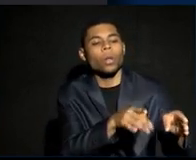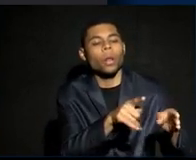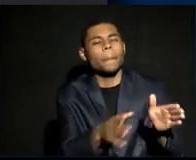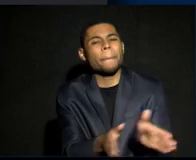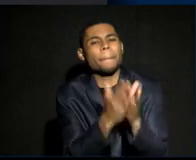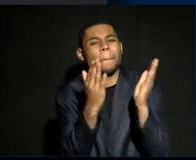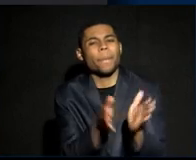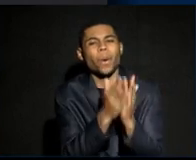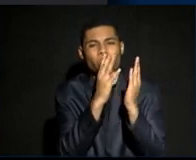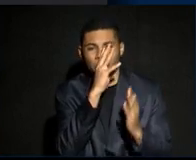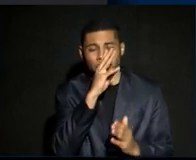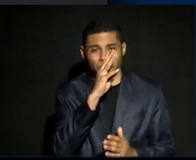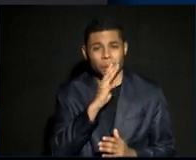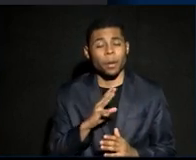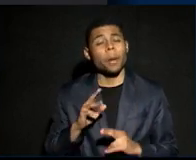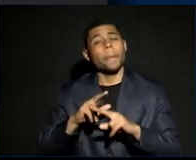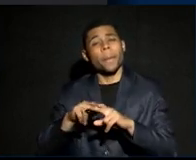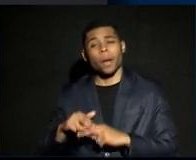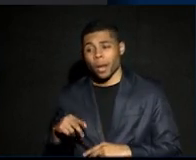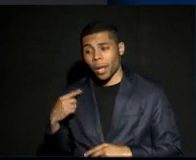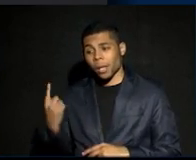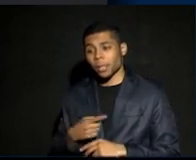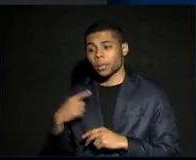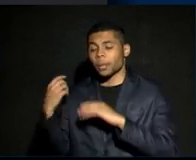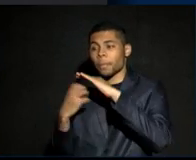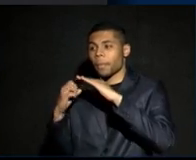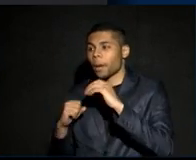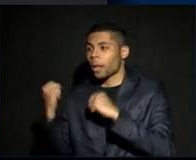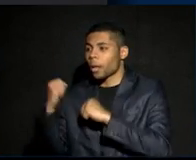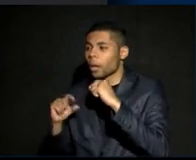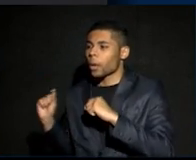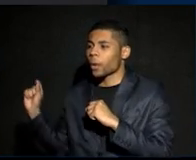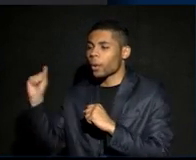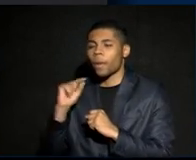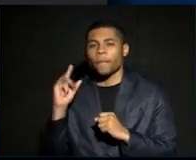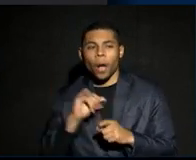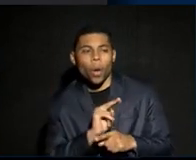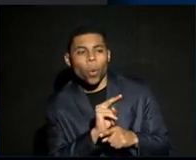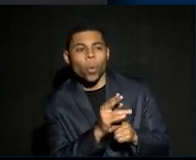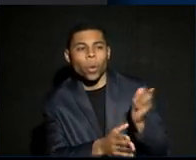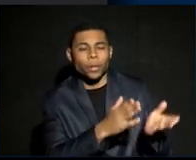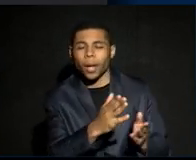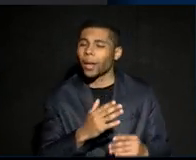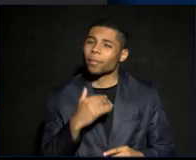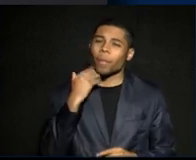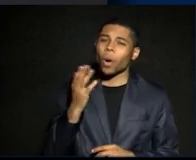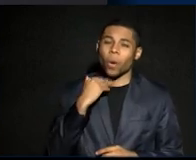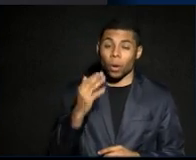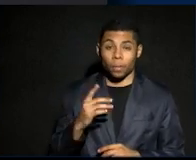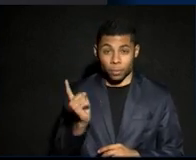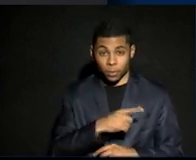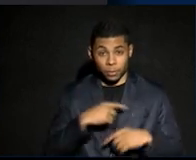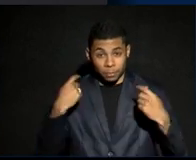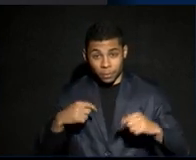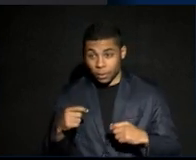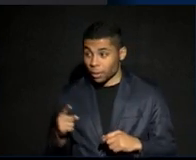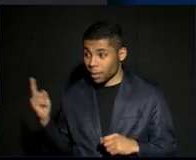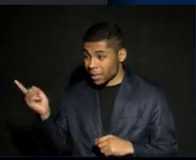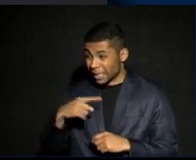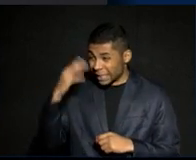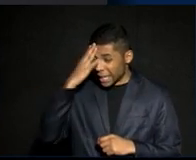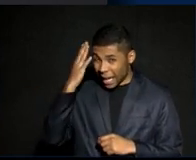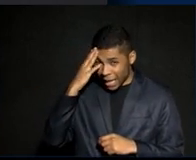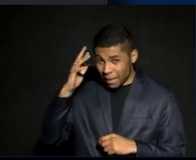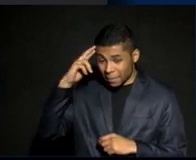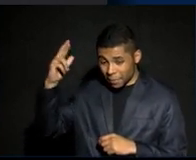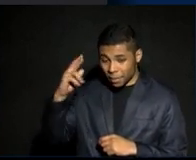quer que são coisas que o mercado não vai cuidar não tem como cuidar a gente tem que deixar marcado Cuidado